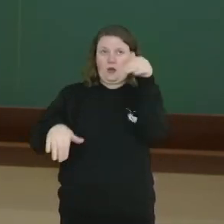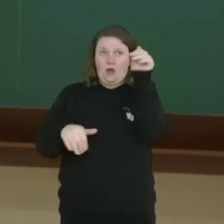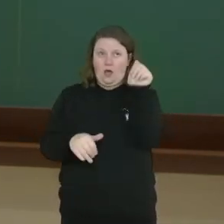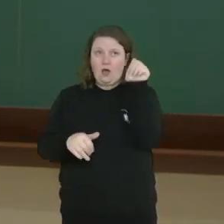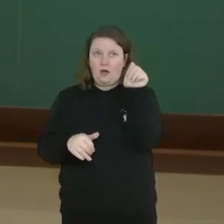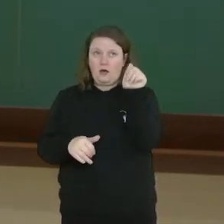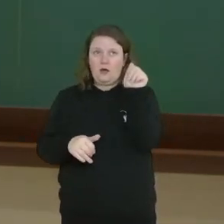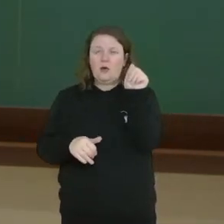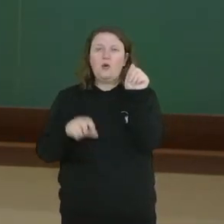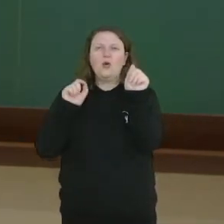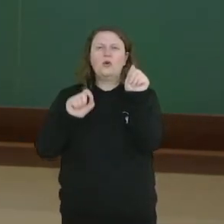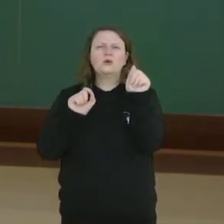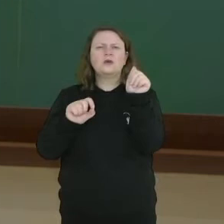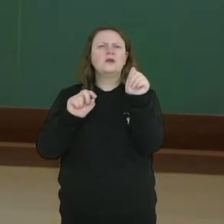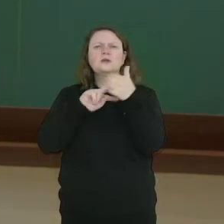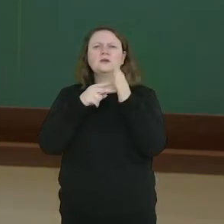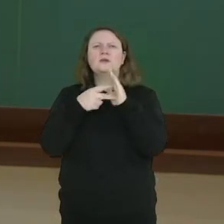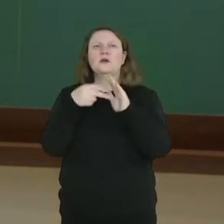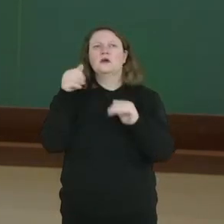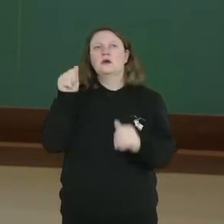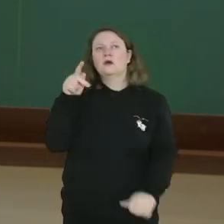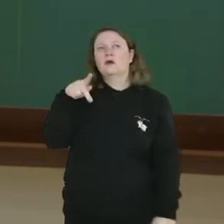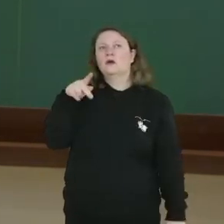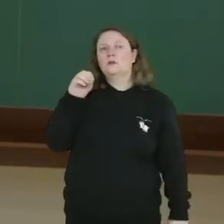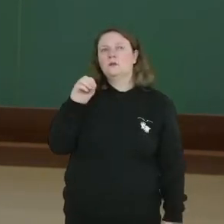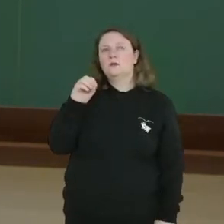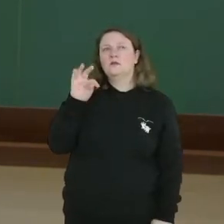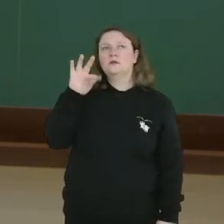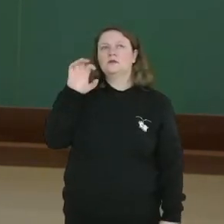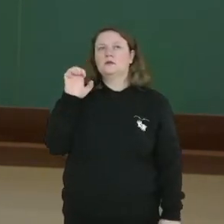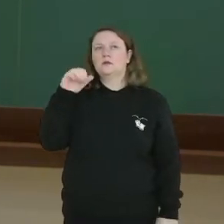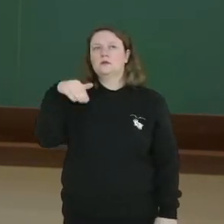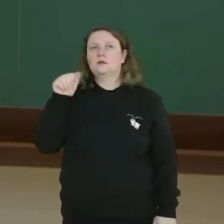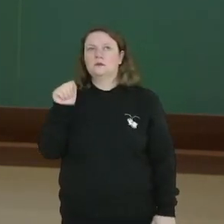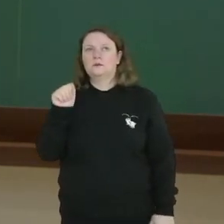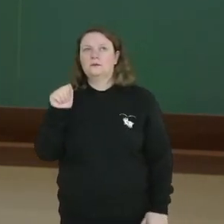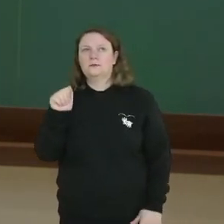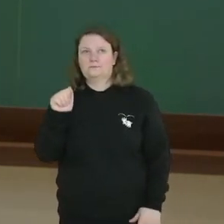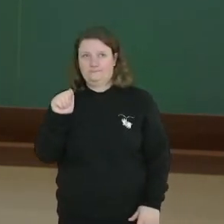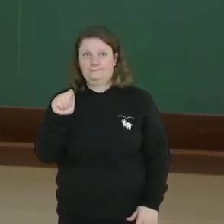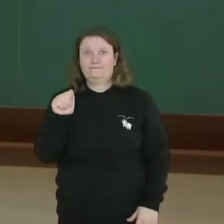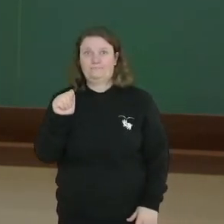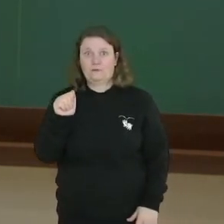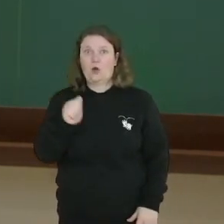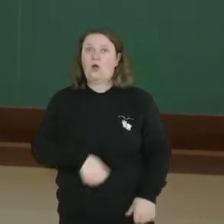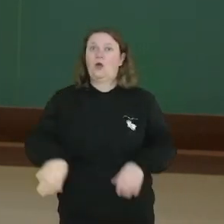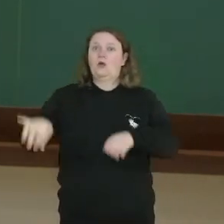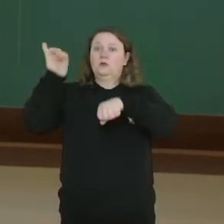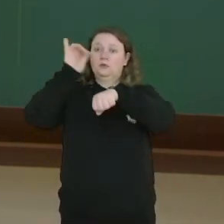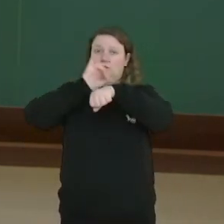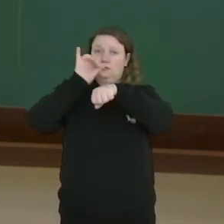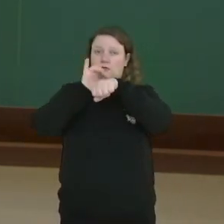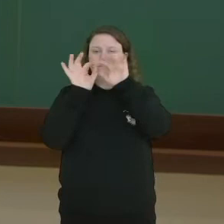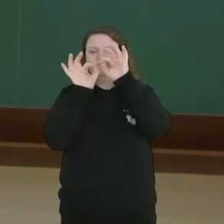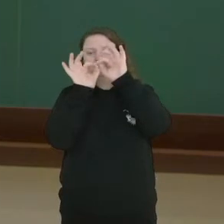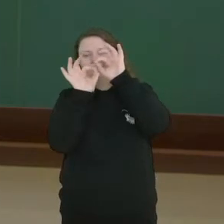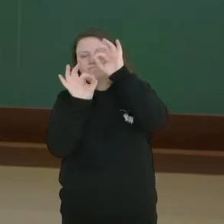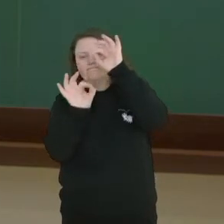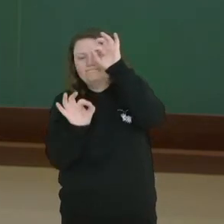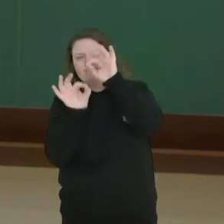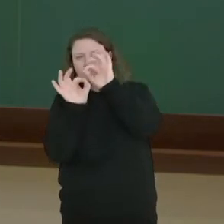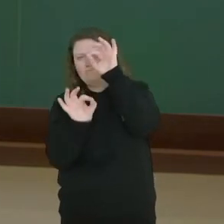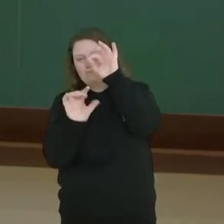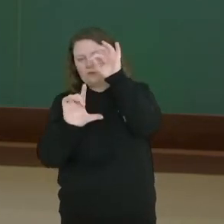do quadrado. O que é o apótema, gente? É a distância do centro até o lado do quadrado. Se